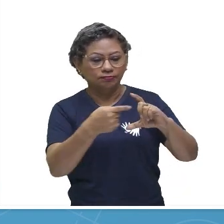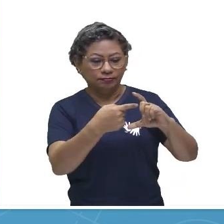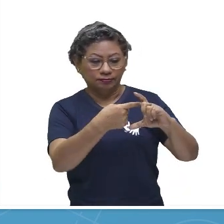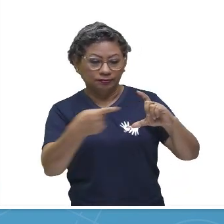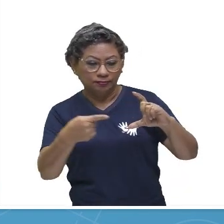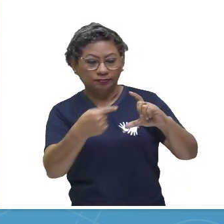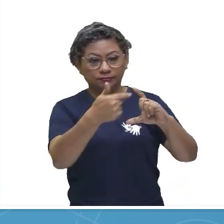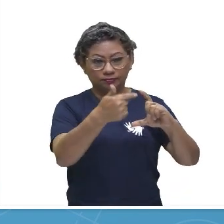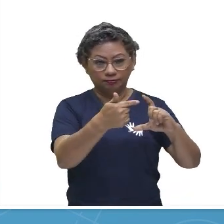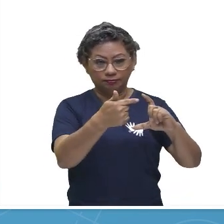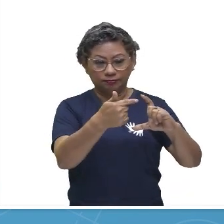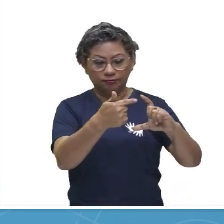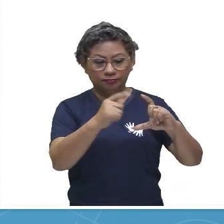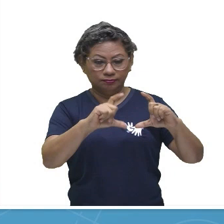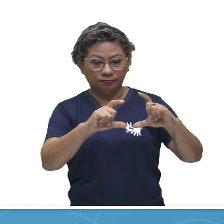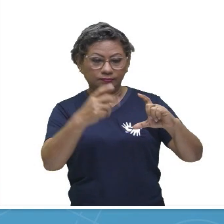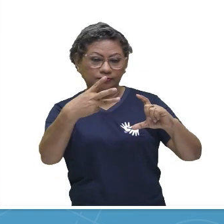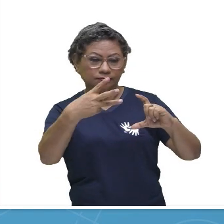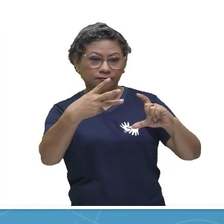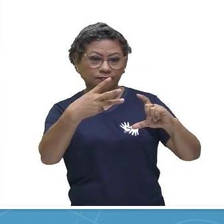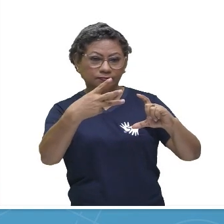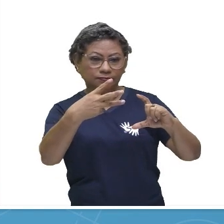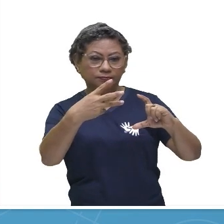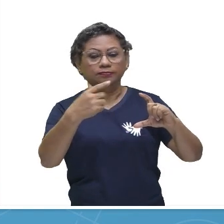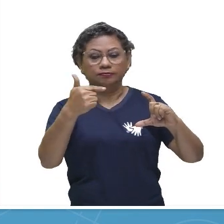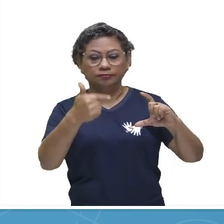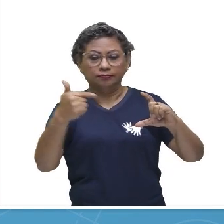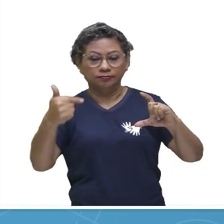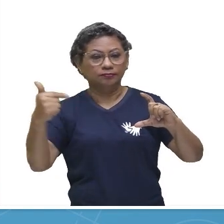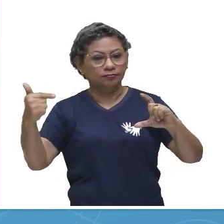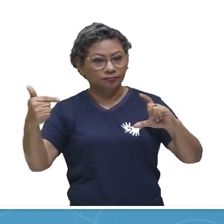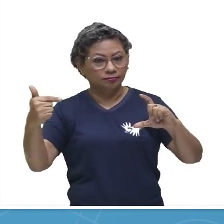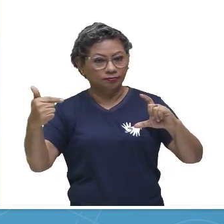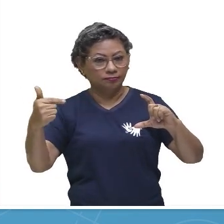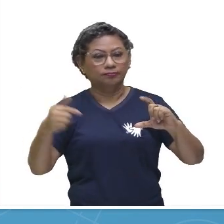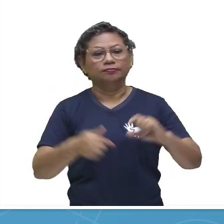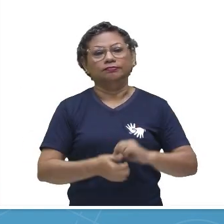eu vou ter 7 vezes 7, 49. 49 vezes 7,